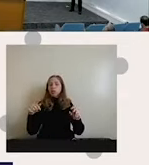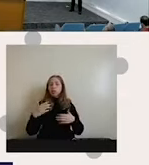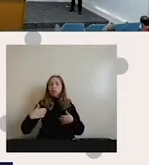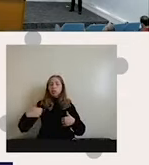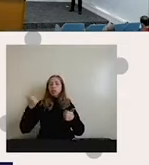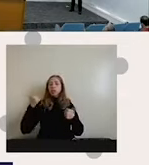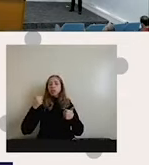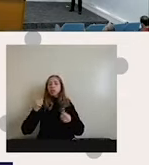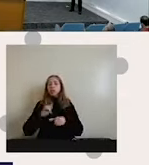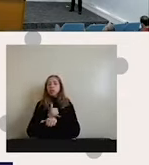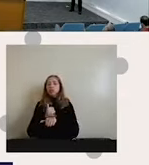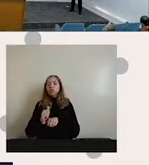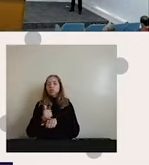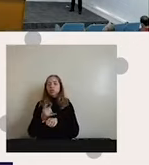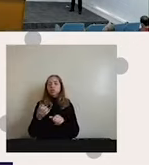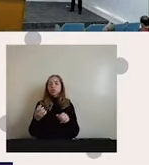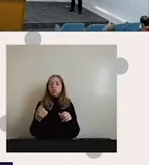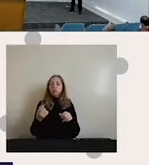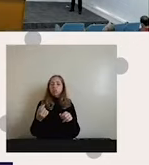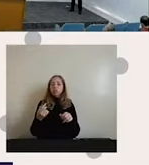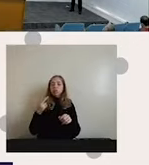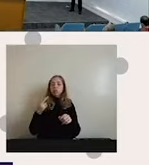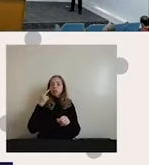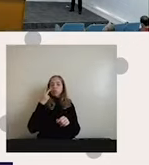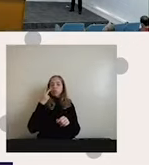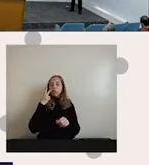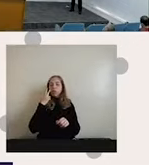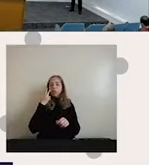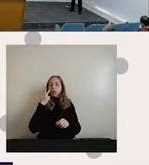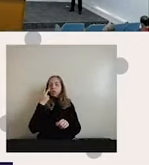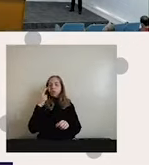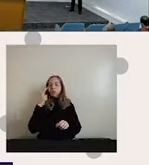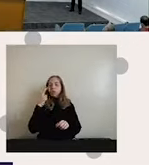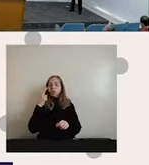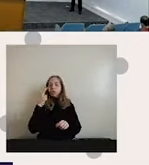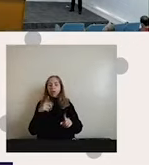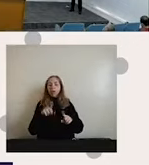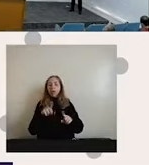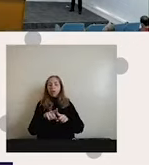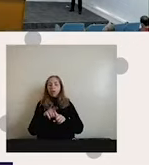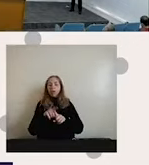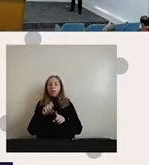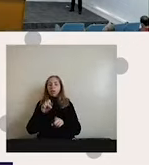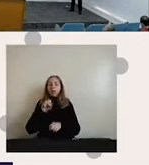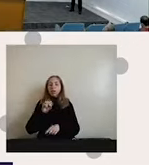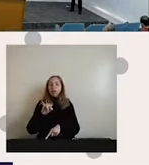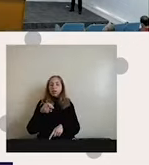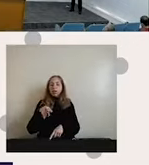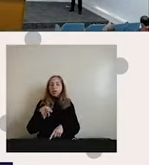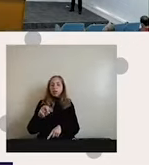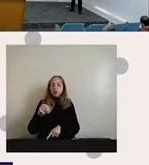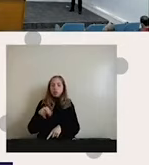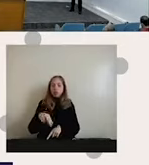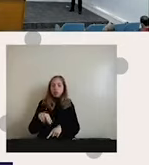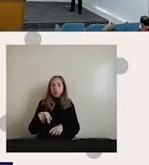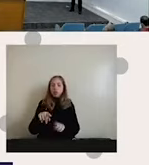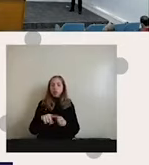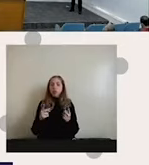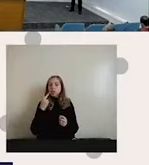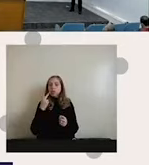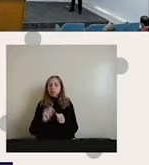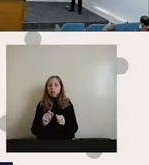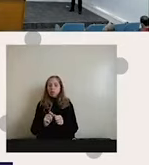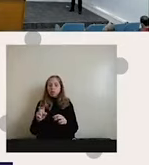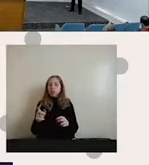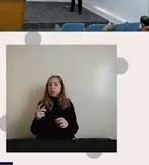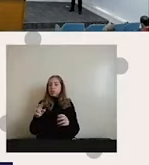o SINAM, mas aqui a gente vai fazer um recorte da questão previdenciária, então, basicamente, baseado nos